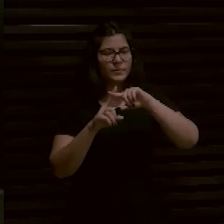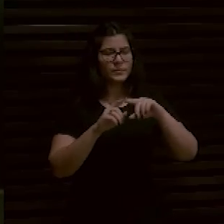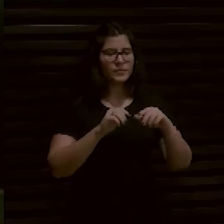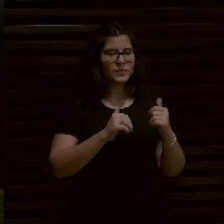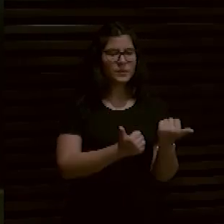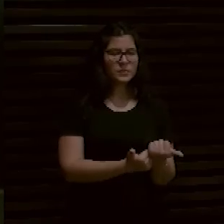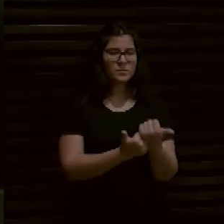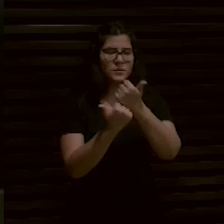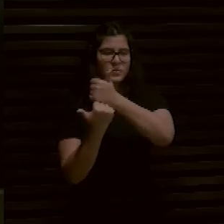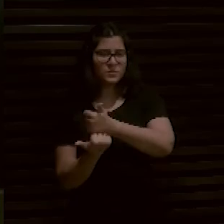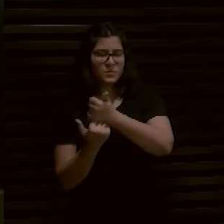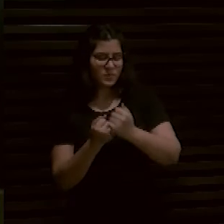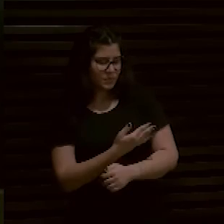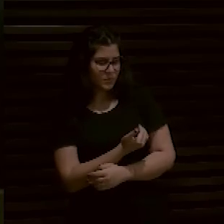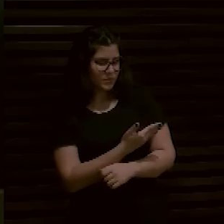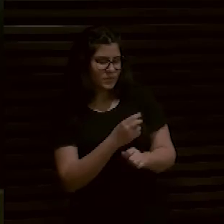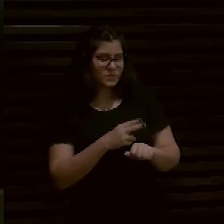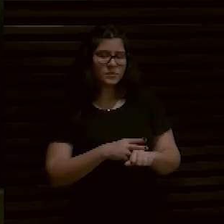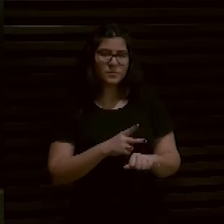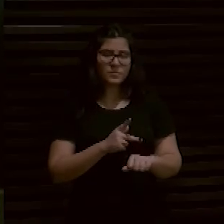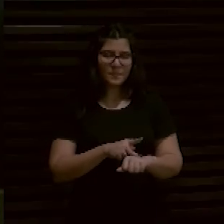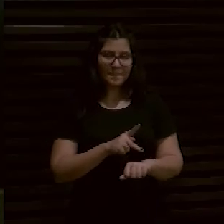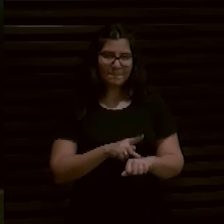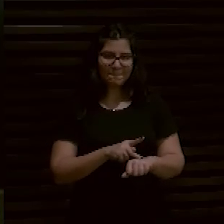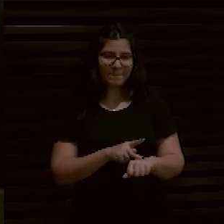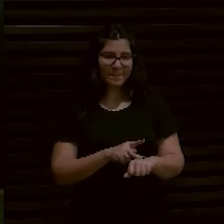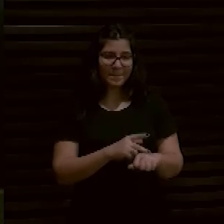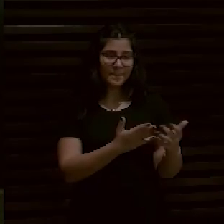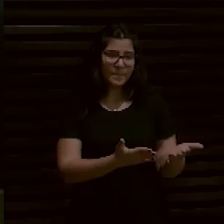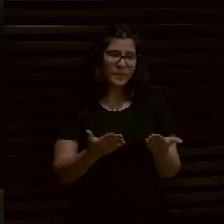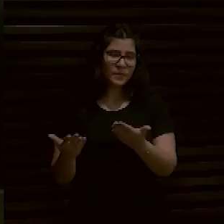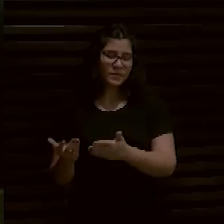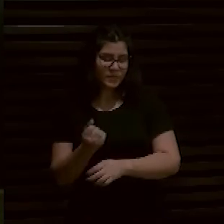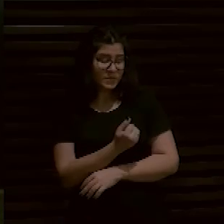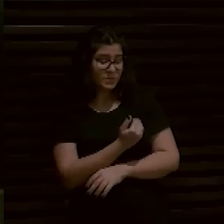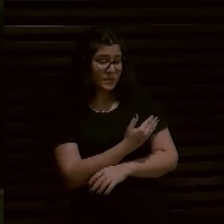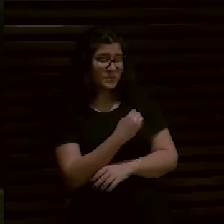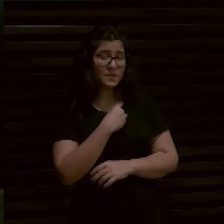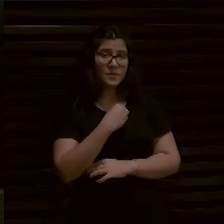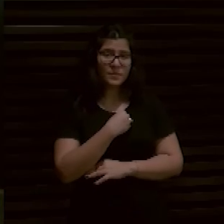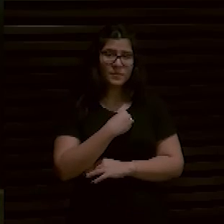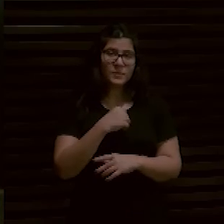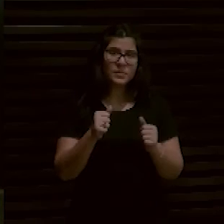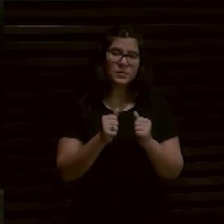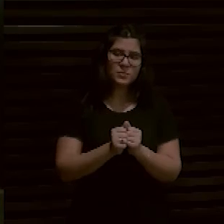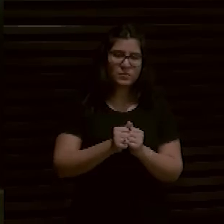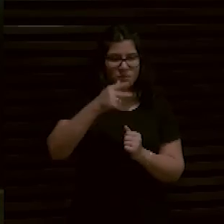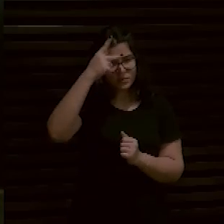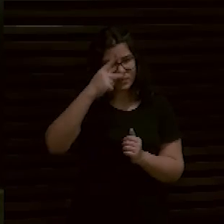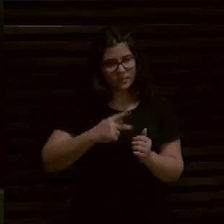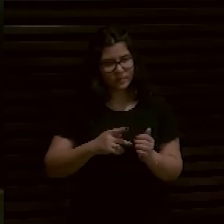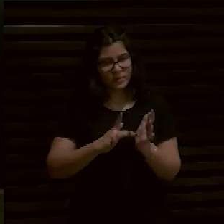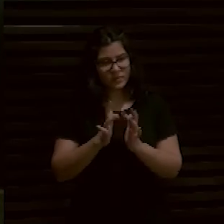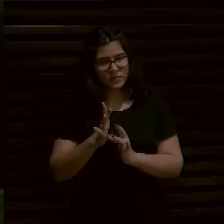o seu coração de pedra, ter levado esse coração, esse pecado, junto a si,